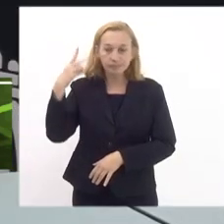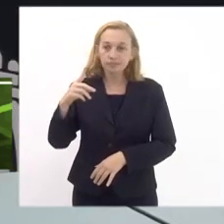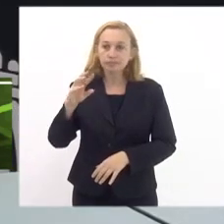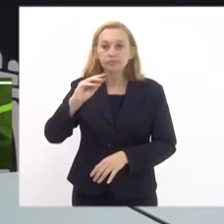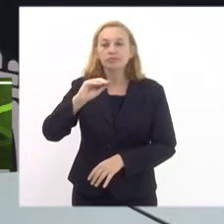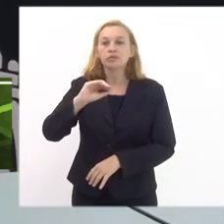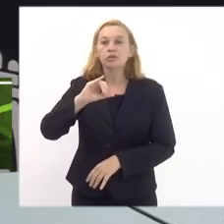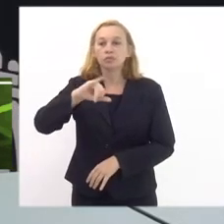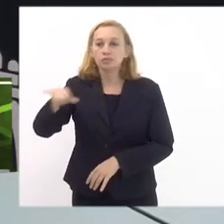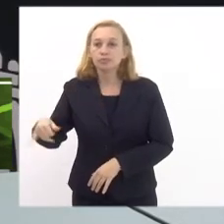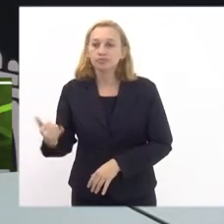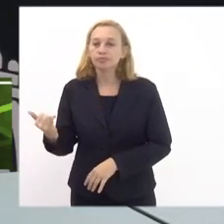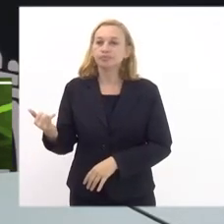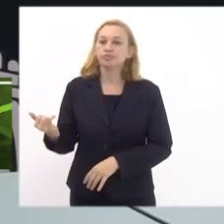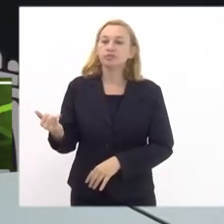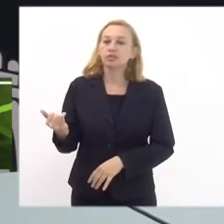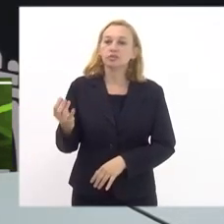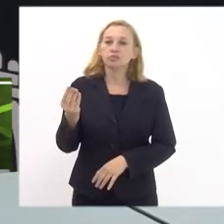mesa com uma